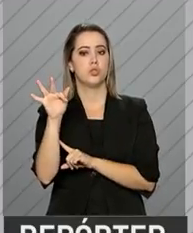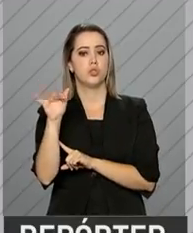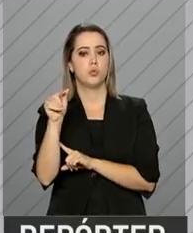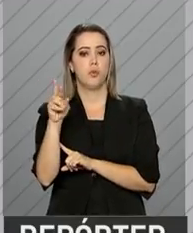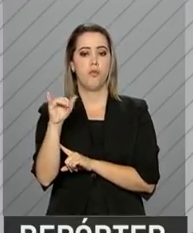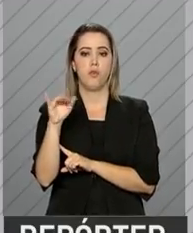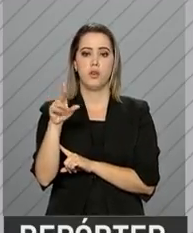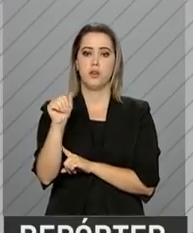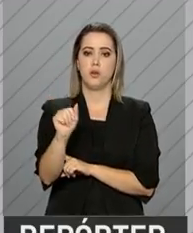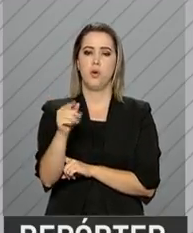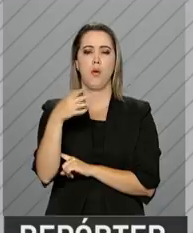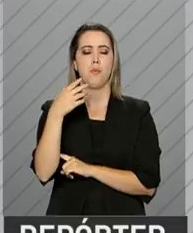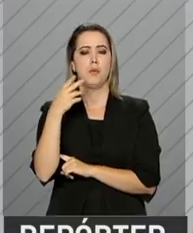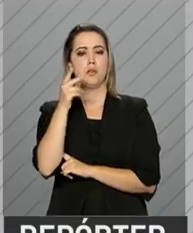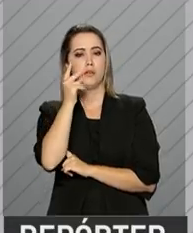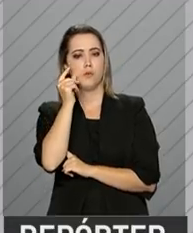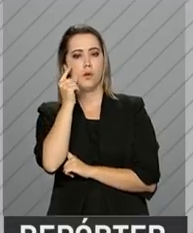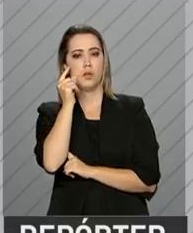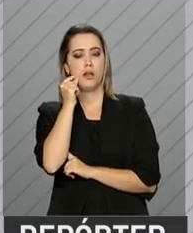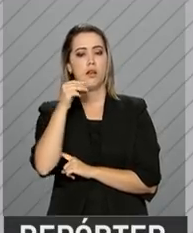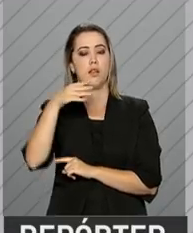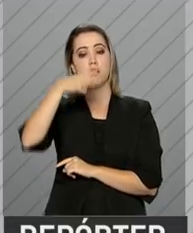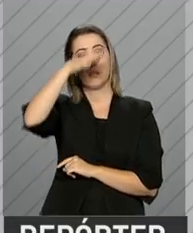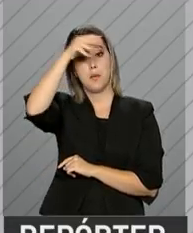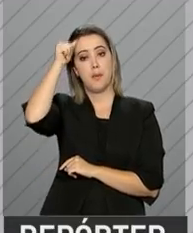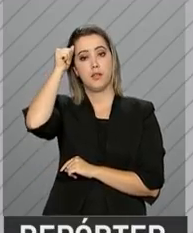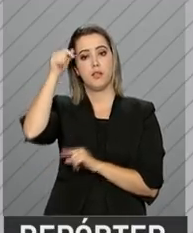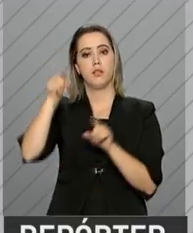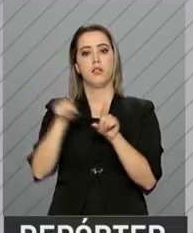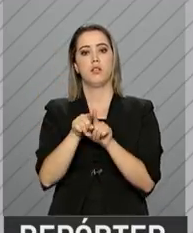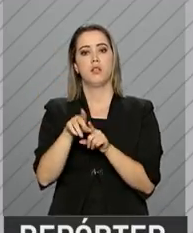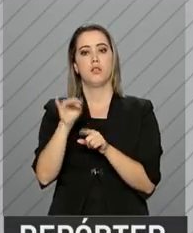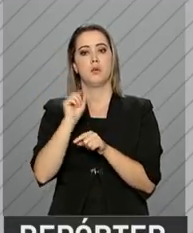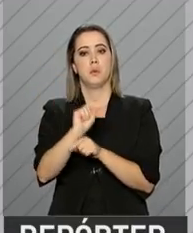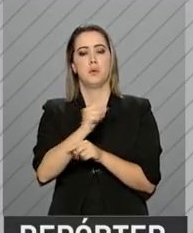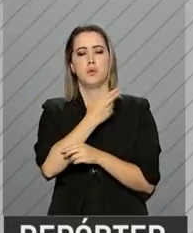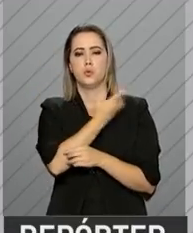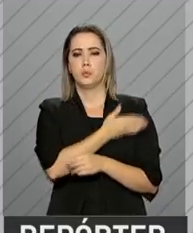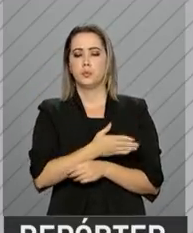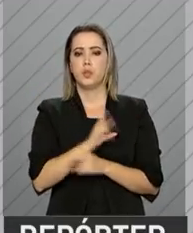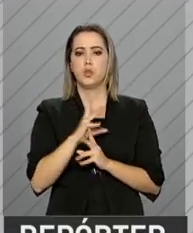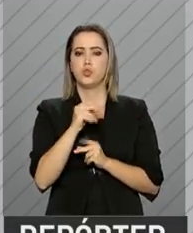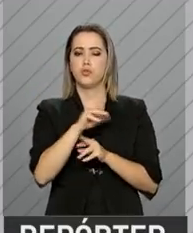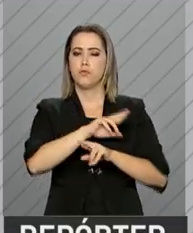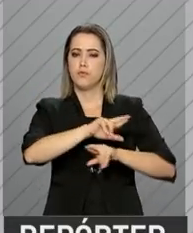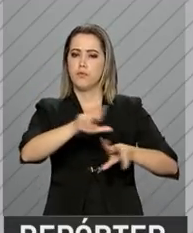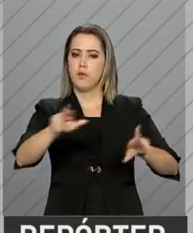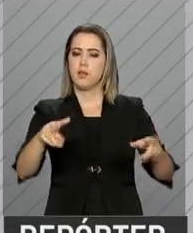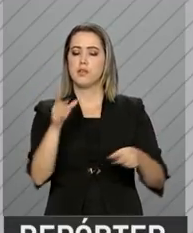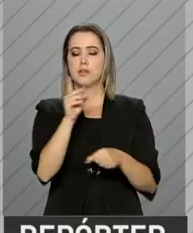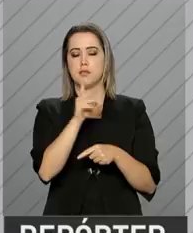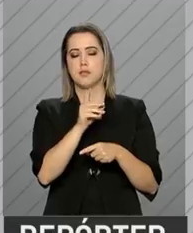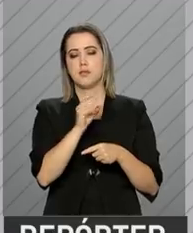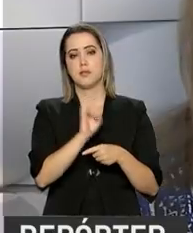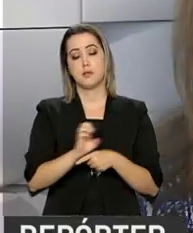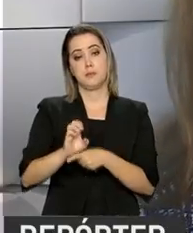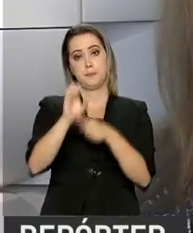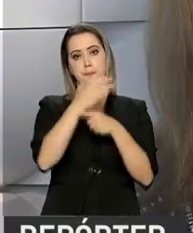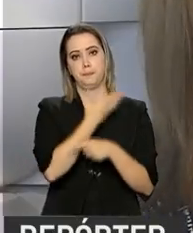manaus porto alegre rio de janeiro recife e ribeirão preto salvador e são paulo